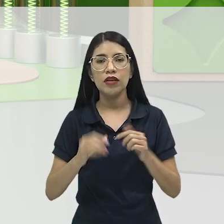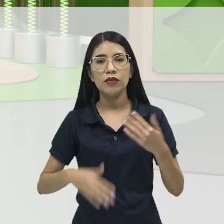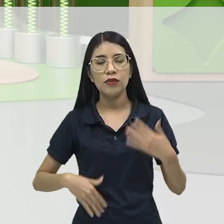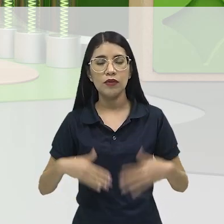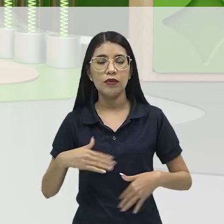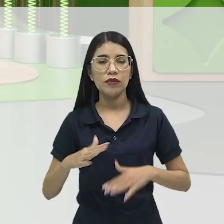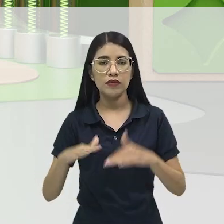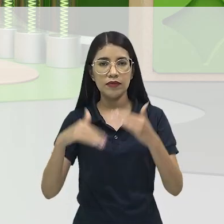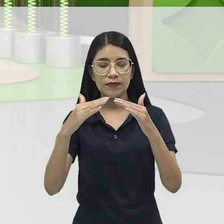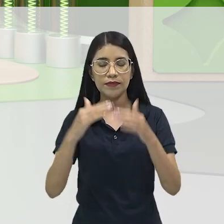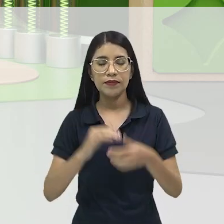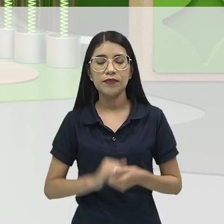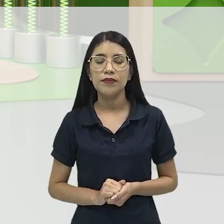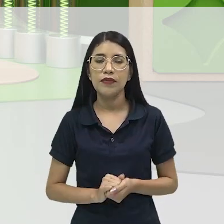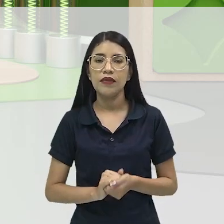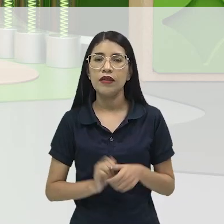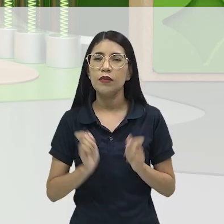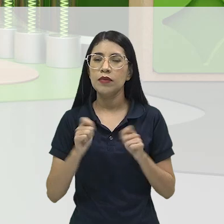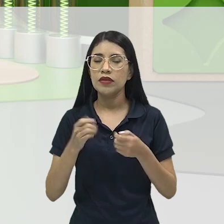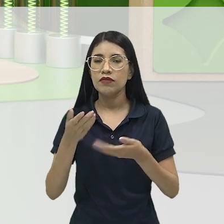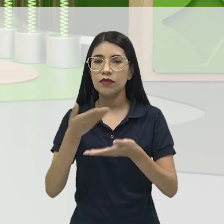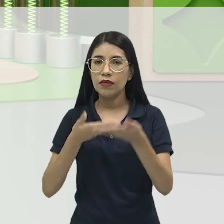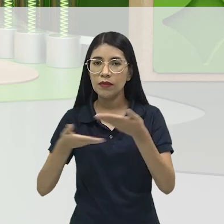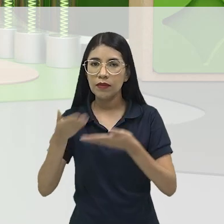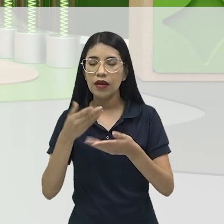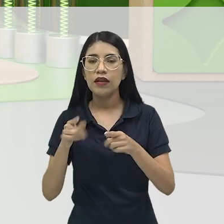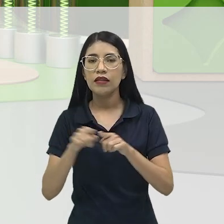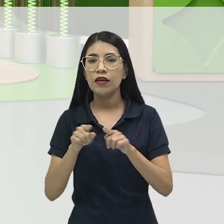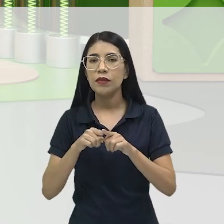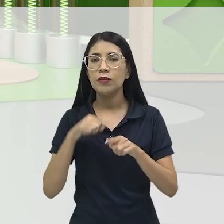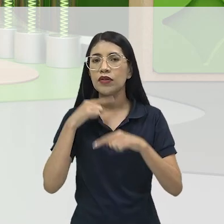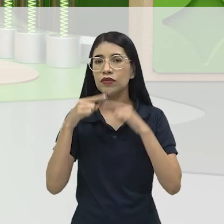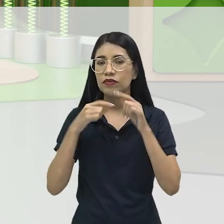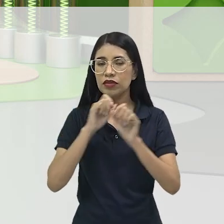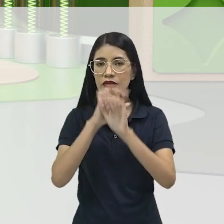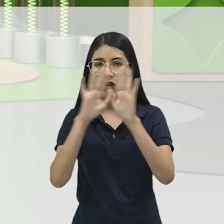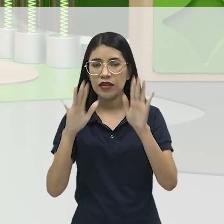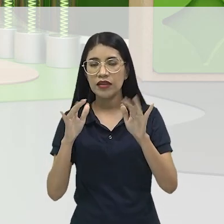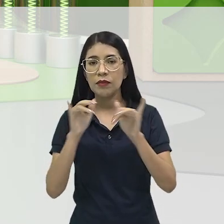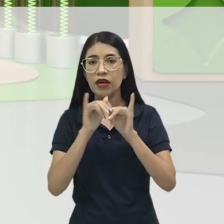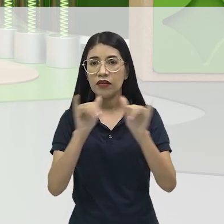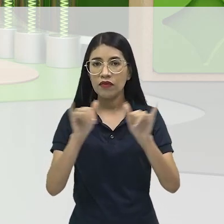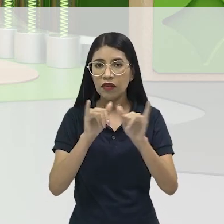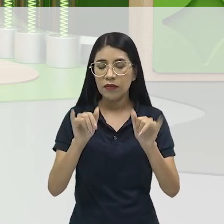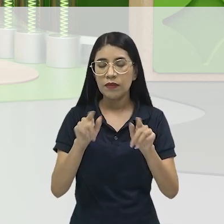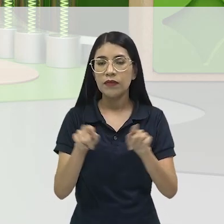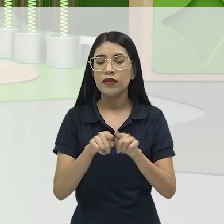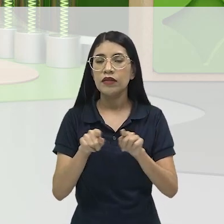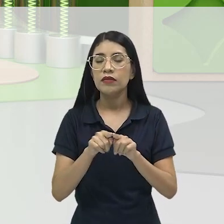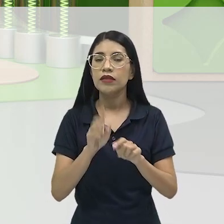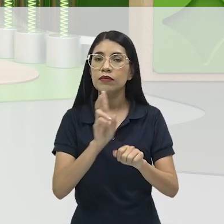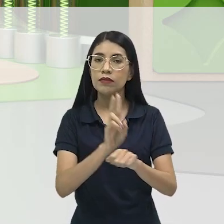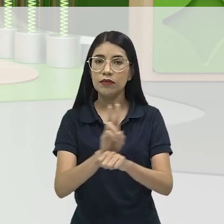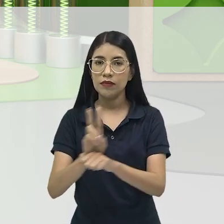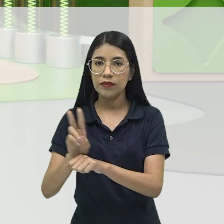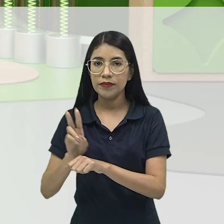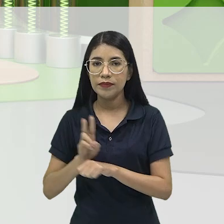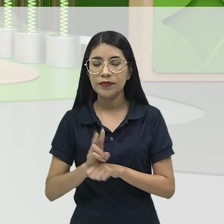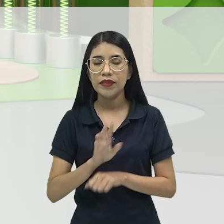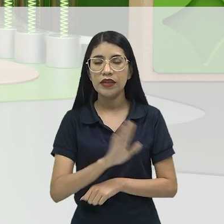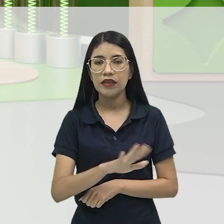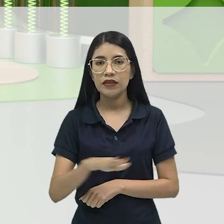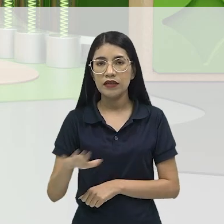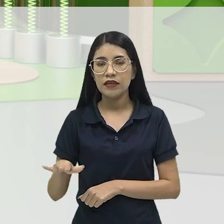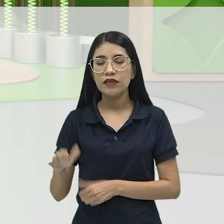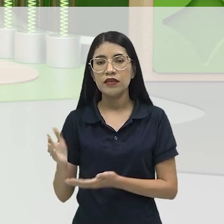da puberdade, para conversar, para tirar as dúvidas, para trazer informação e também proteção para essa criança,